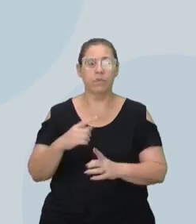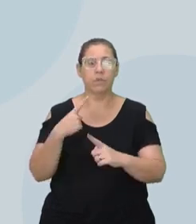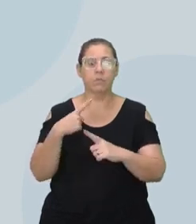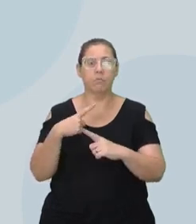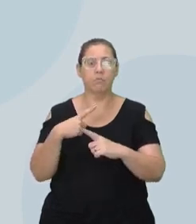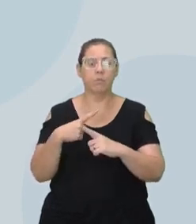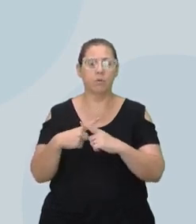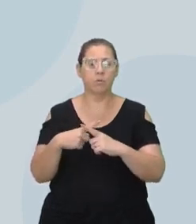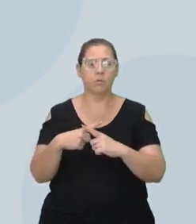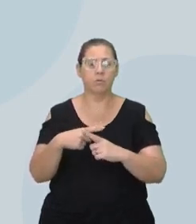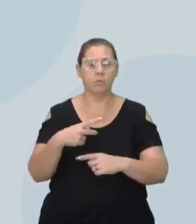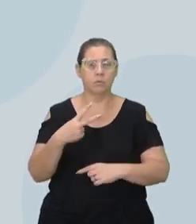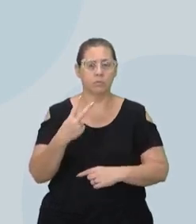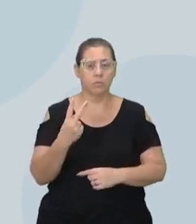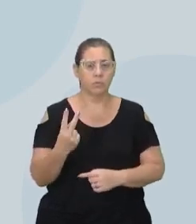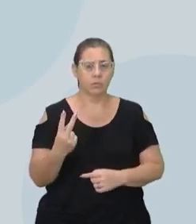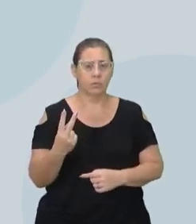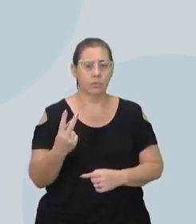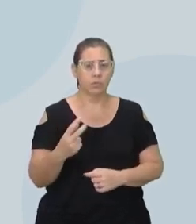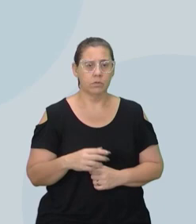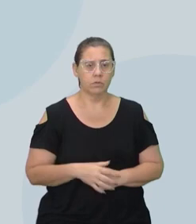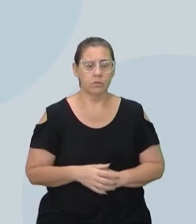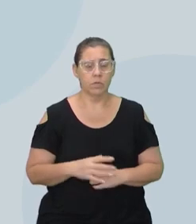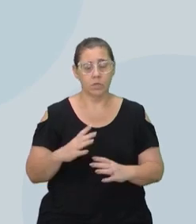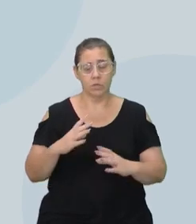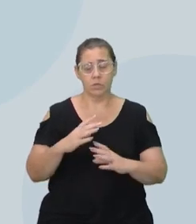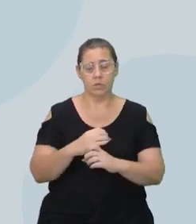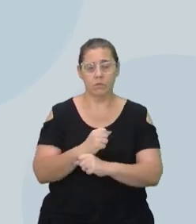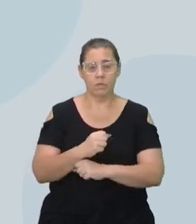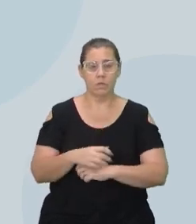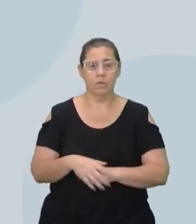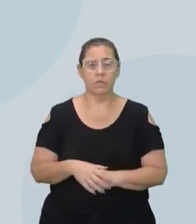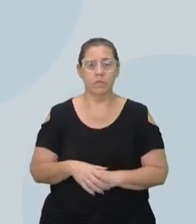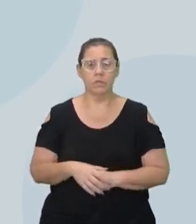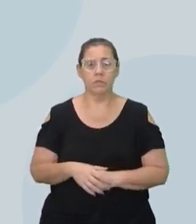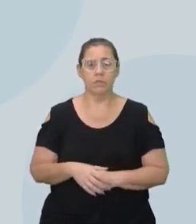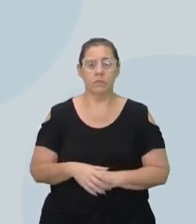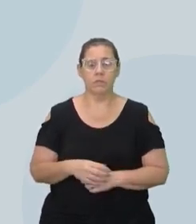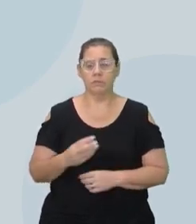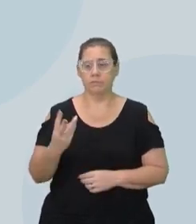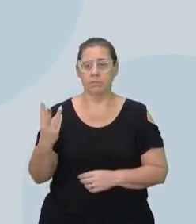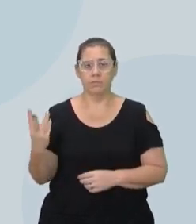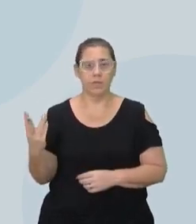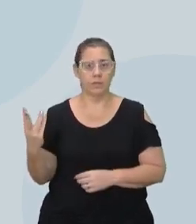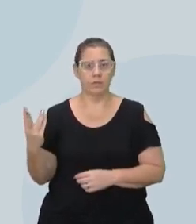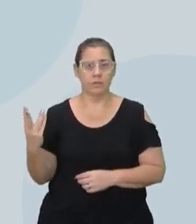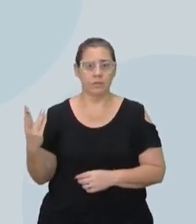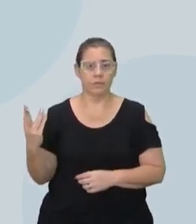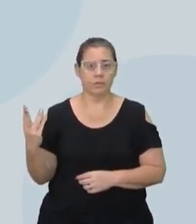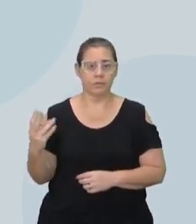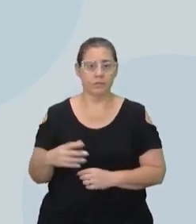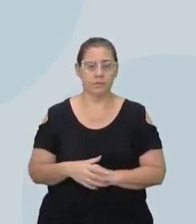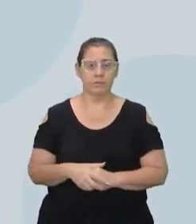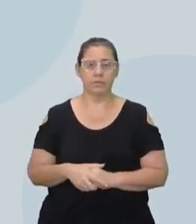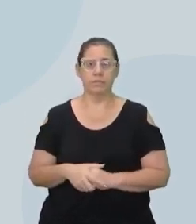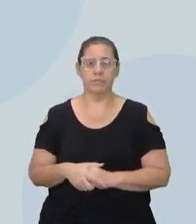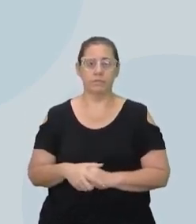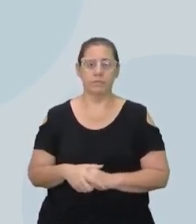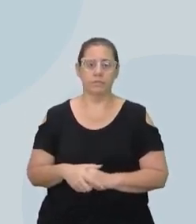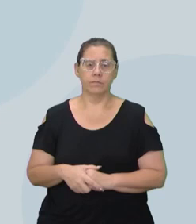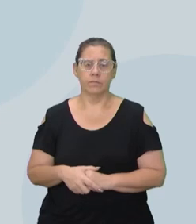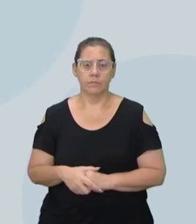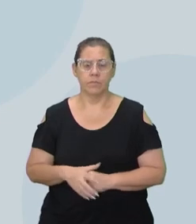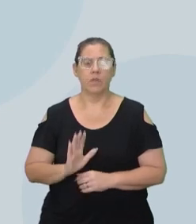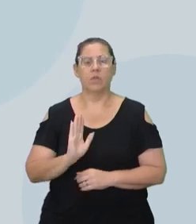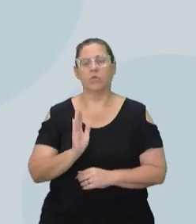Multiplicando por 2 aqui, né? E somando aí, 3, o termo independente. Então, a gente já